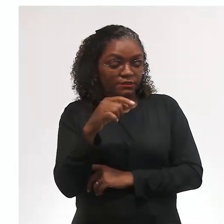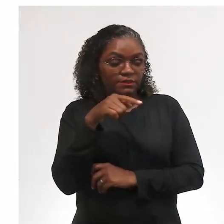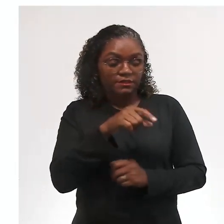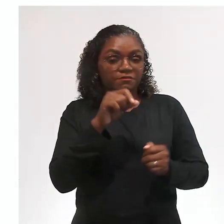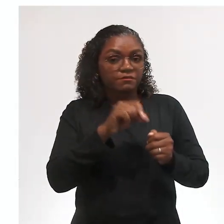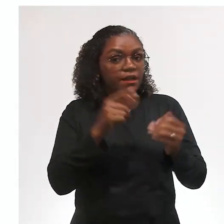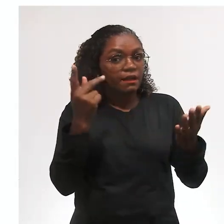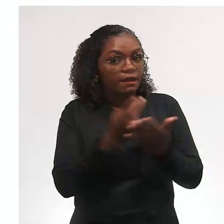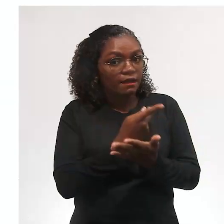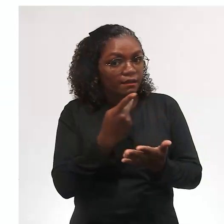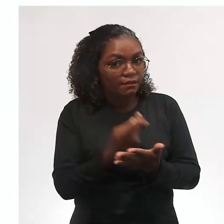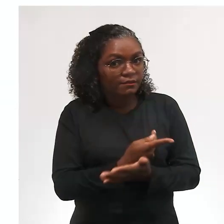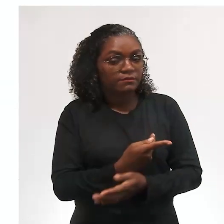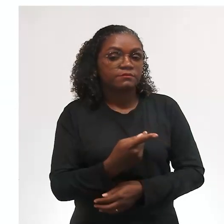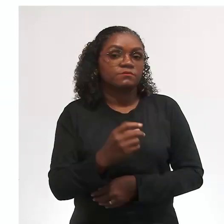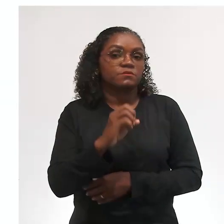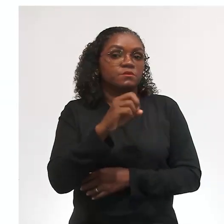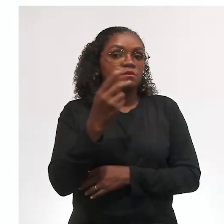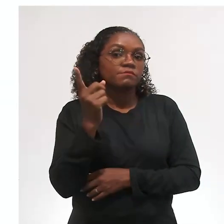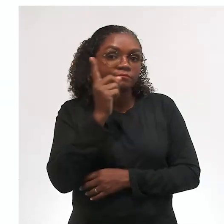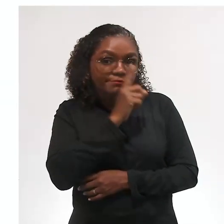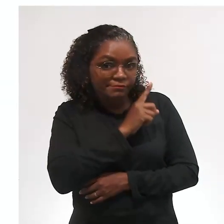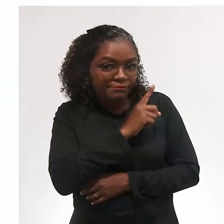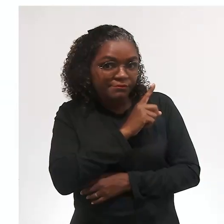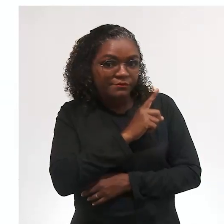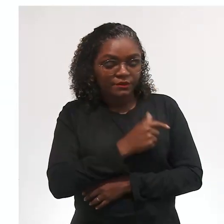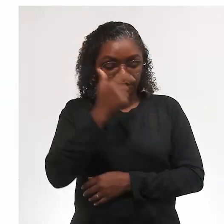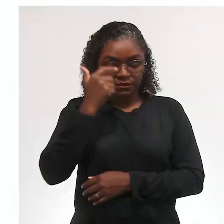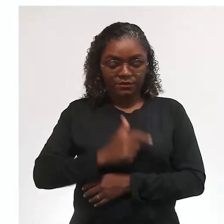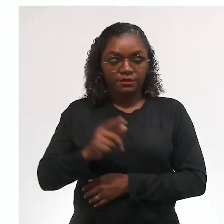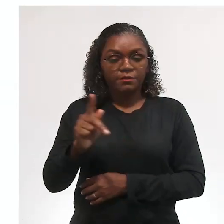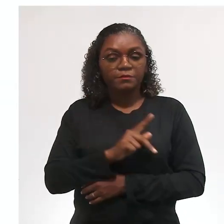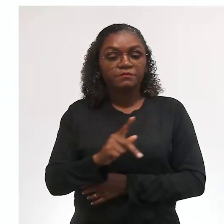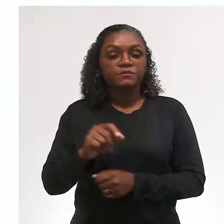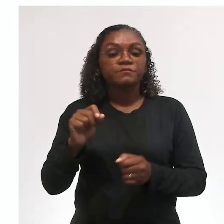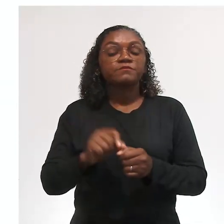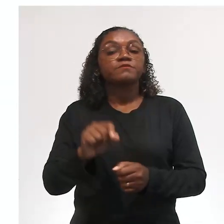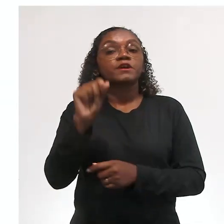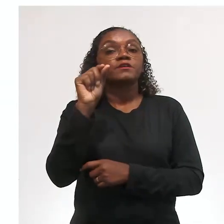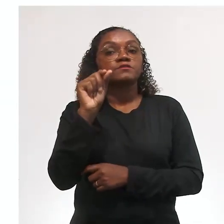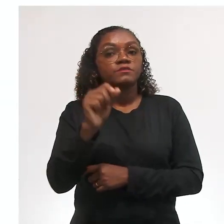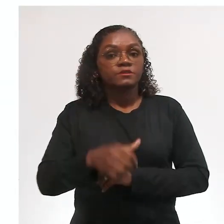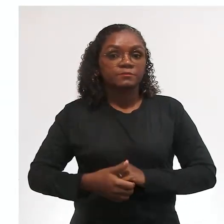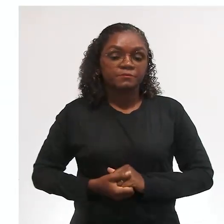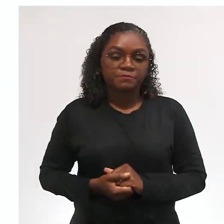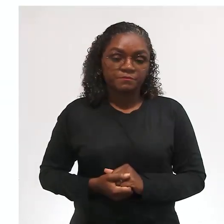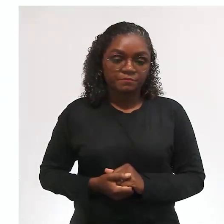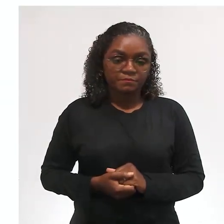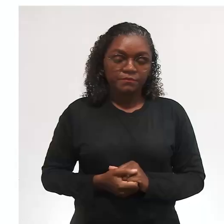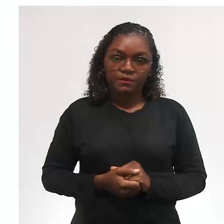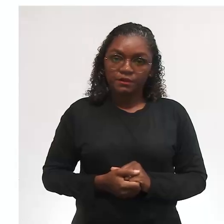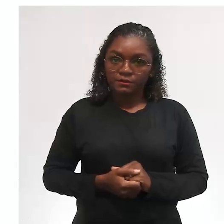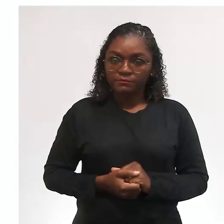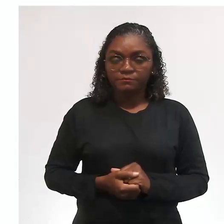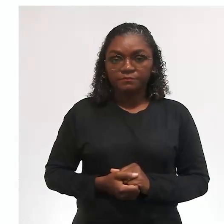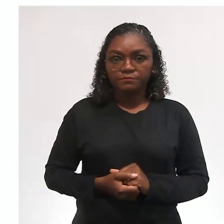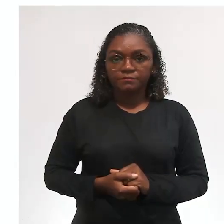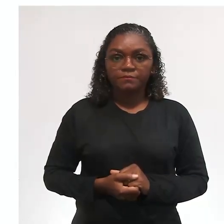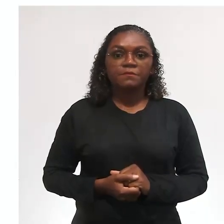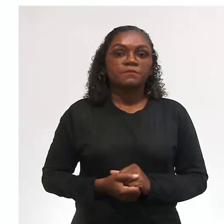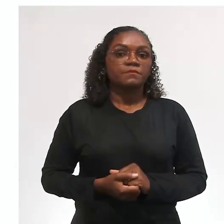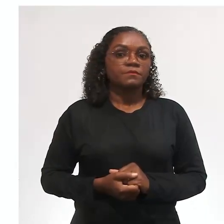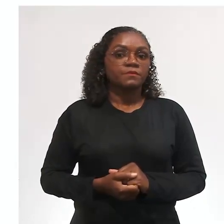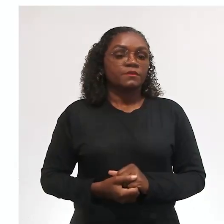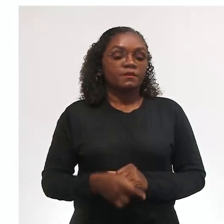removido após um comportamento desejado, aumentando a probabilidade de sua repetição. Exemplo, se um